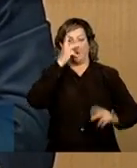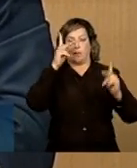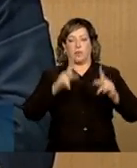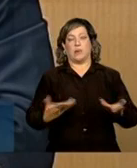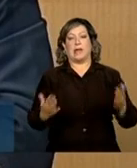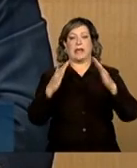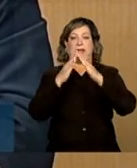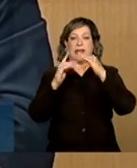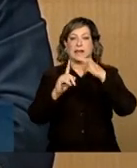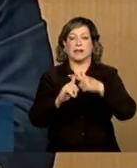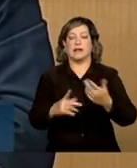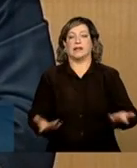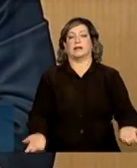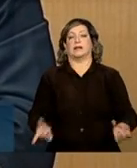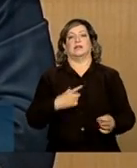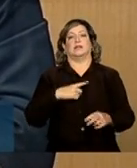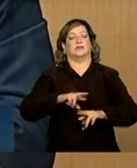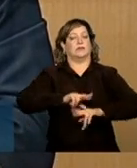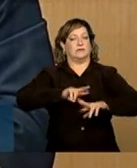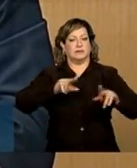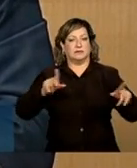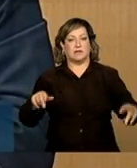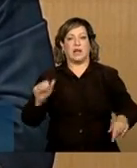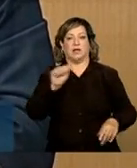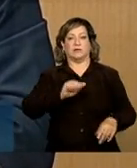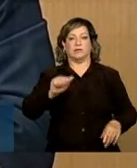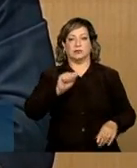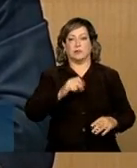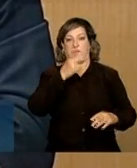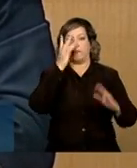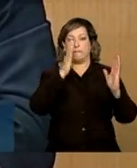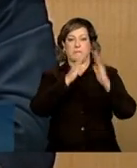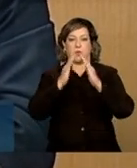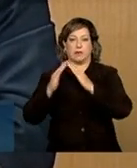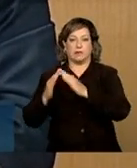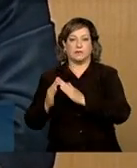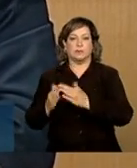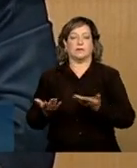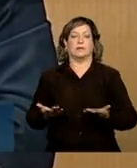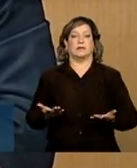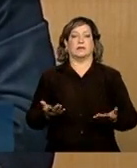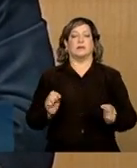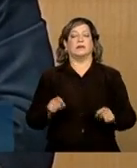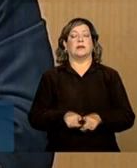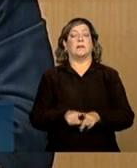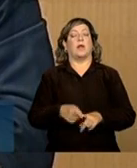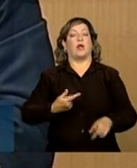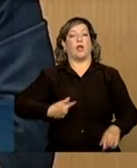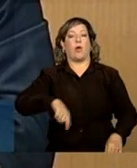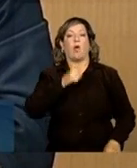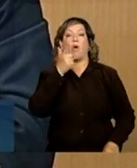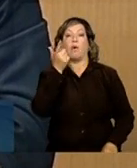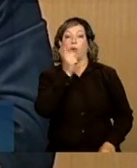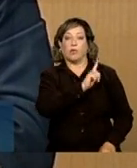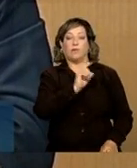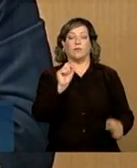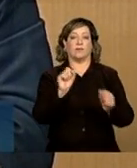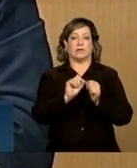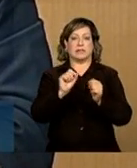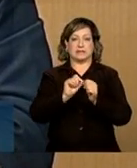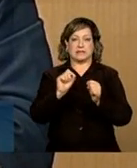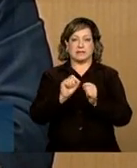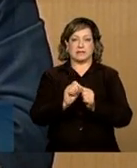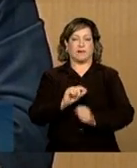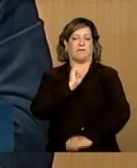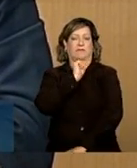igrejas como entidades associações de moradores nós conseguimos né fazer as nossas